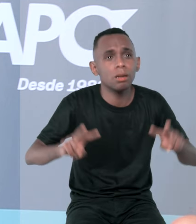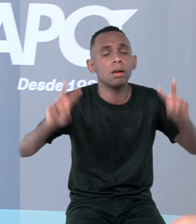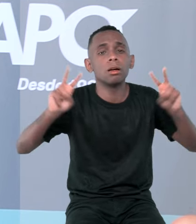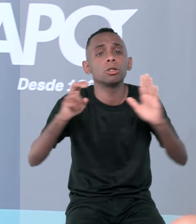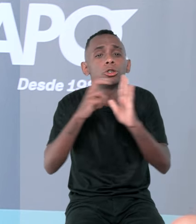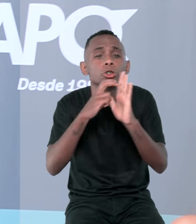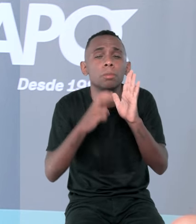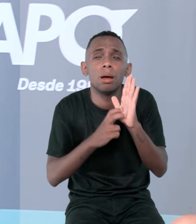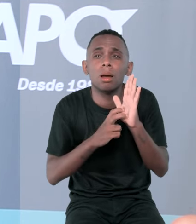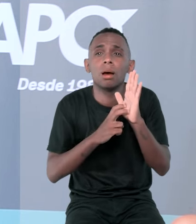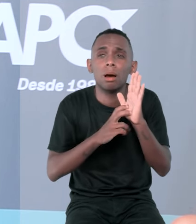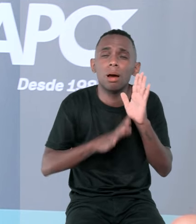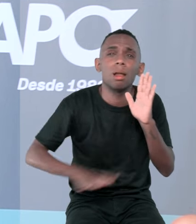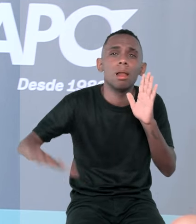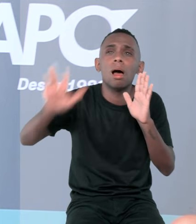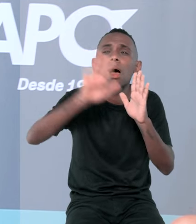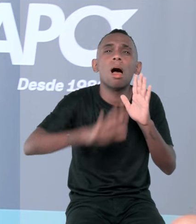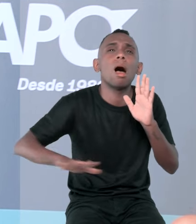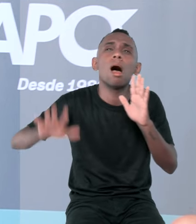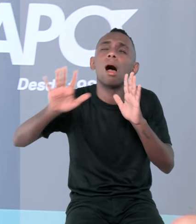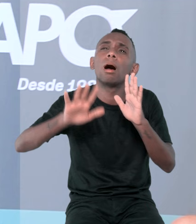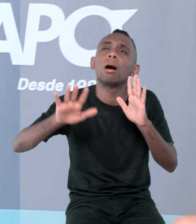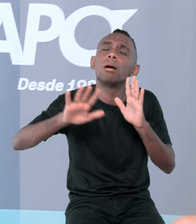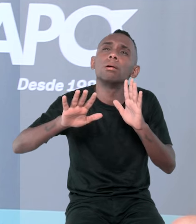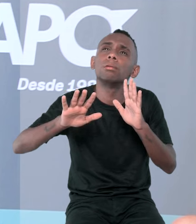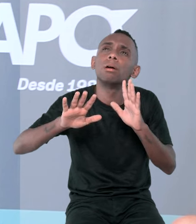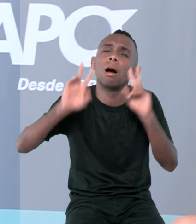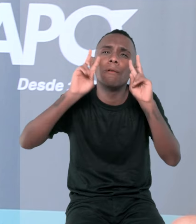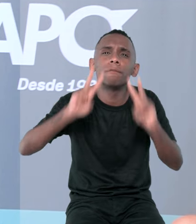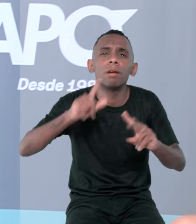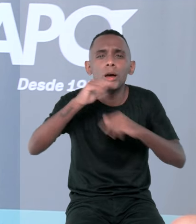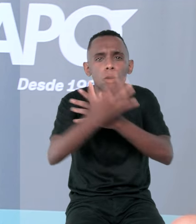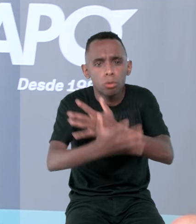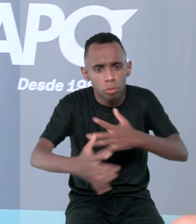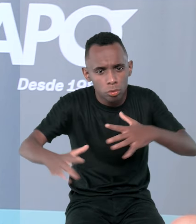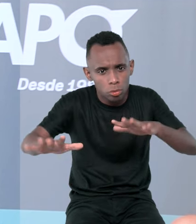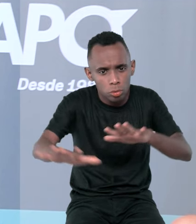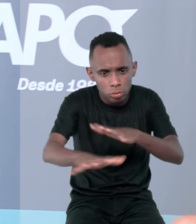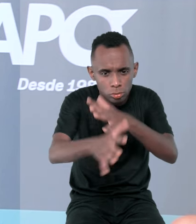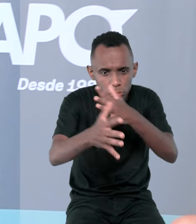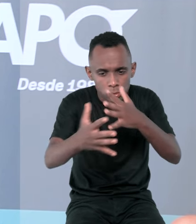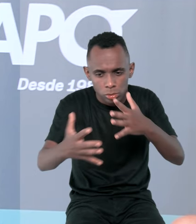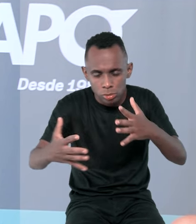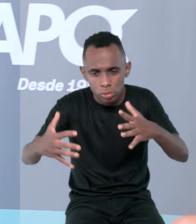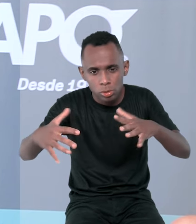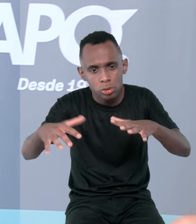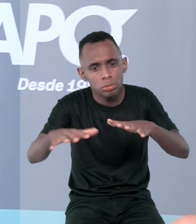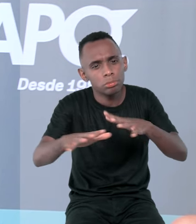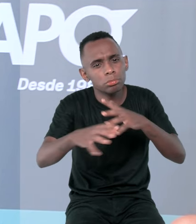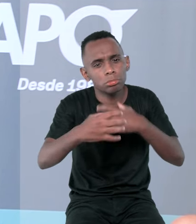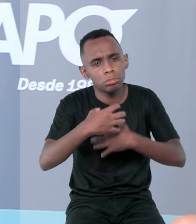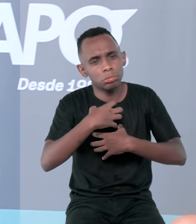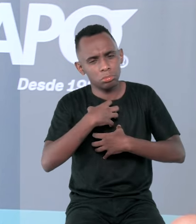manhã, lá de cima do morro, olhava para o mar, seu corpo era invadido por uma espécie de plenitude, algo que ela